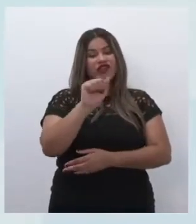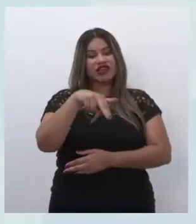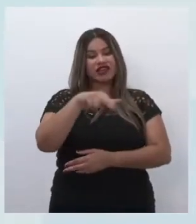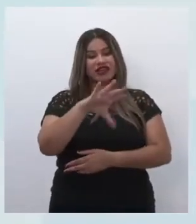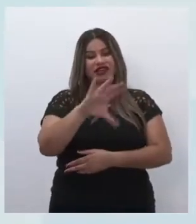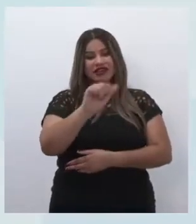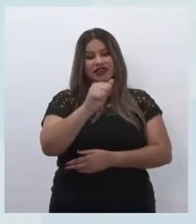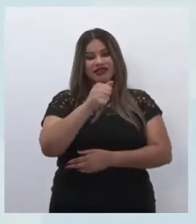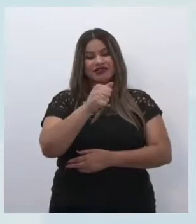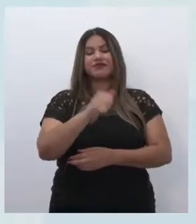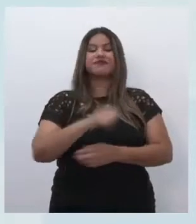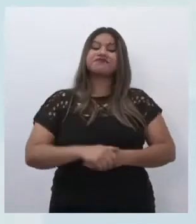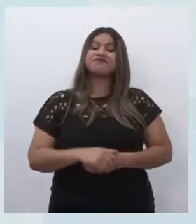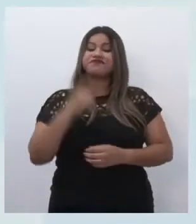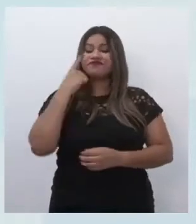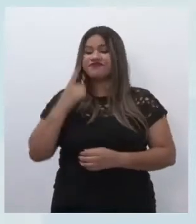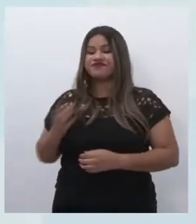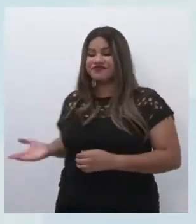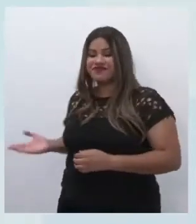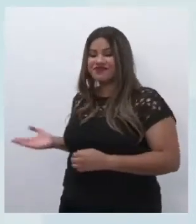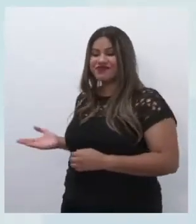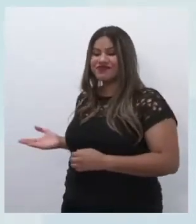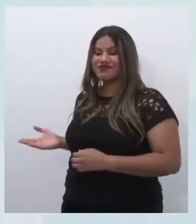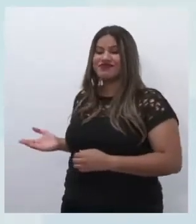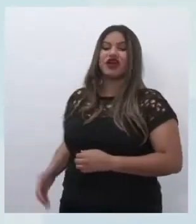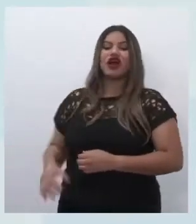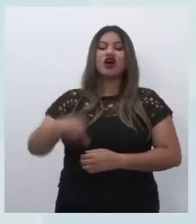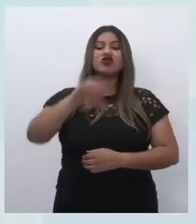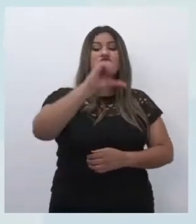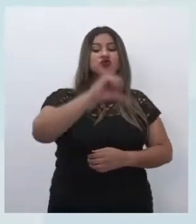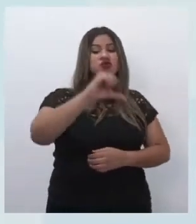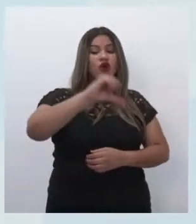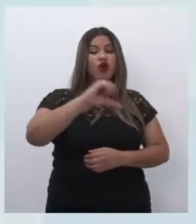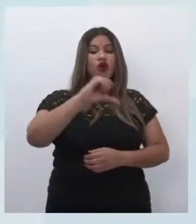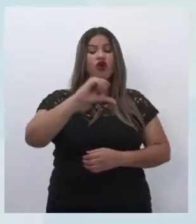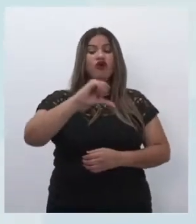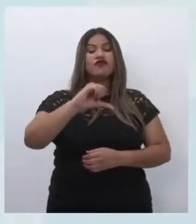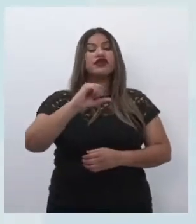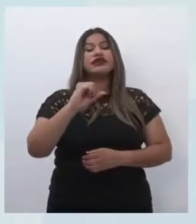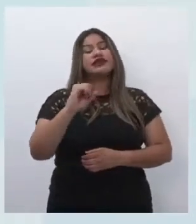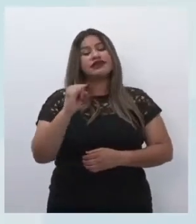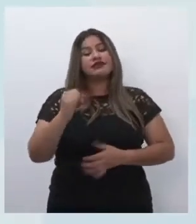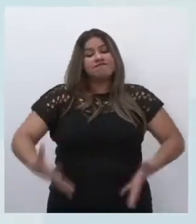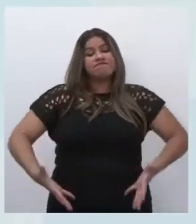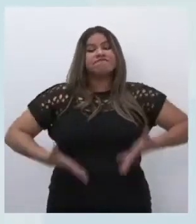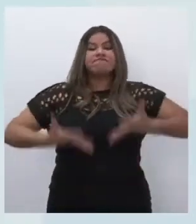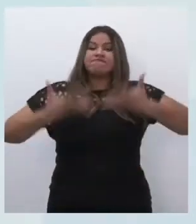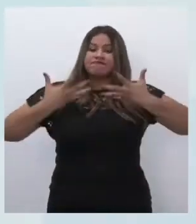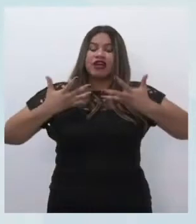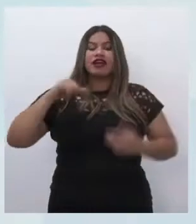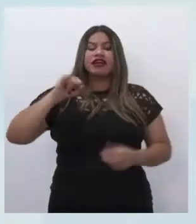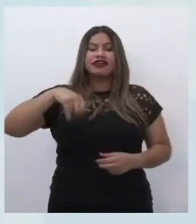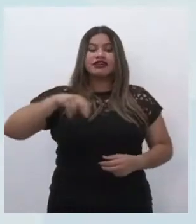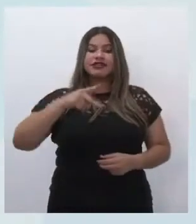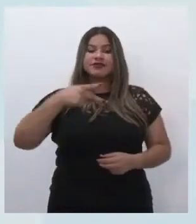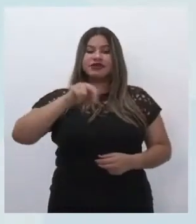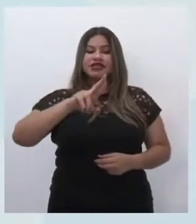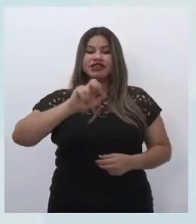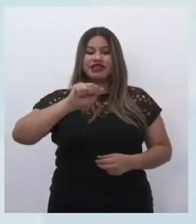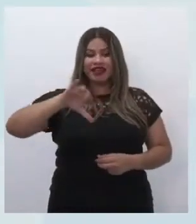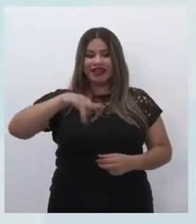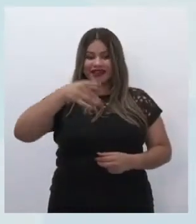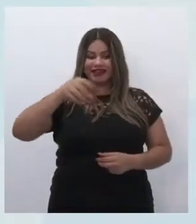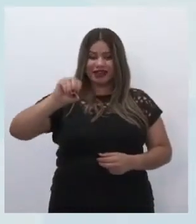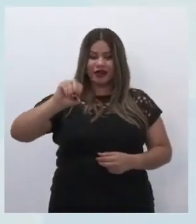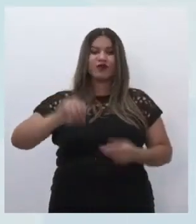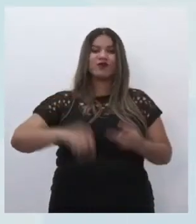falaram a inspiração. E 10 é cooperação, né? A professora Ivaneide disse confiança.